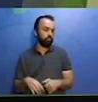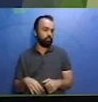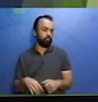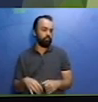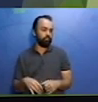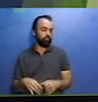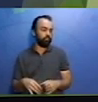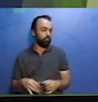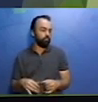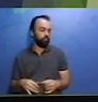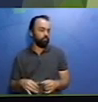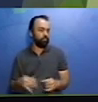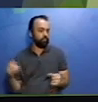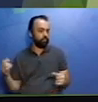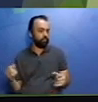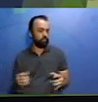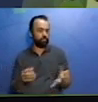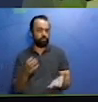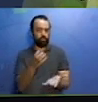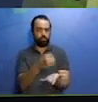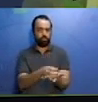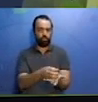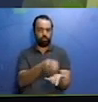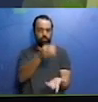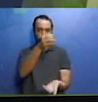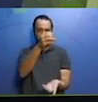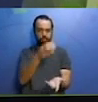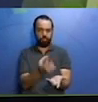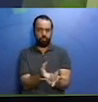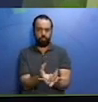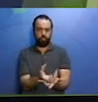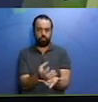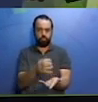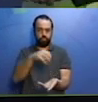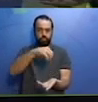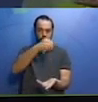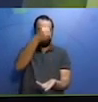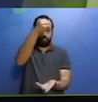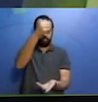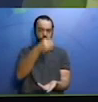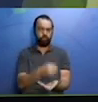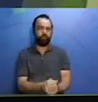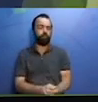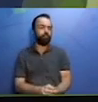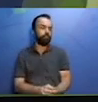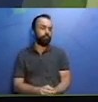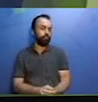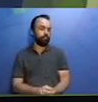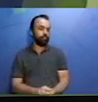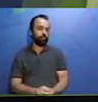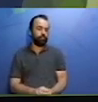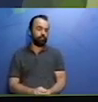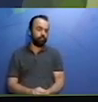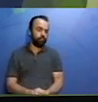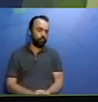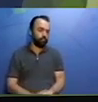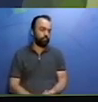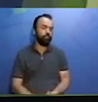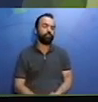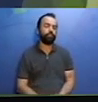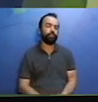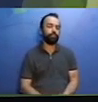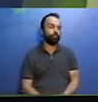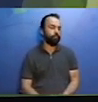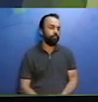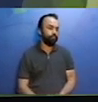Nós temos aqui o balão de destilação, esse aqui, ele pode ser de fundo chato ou de fundo redondo, depende da